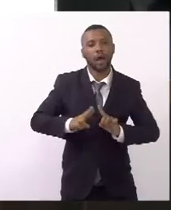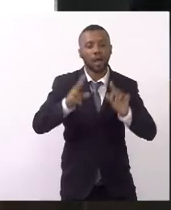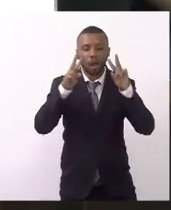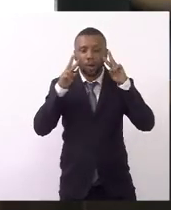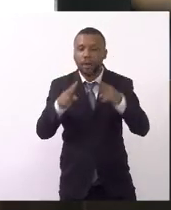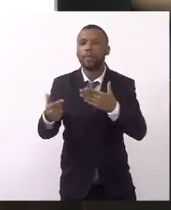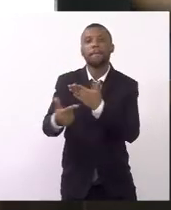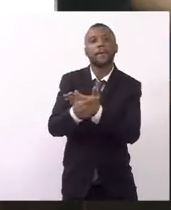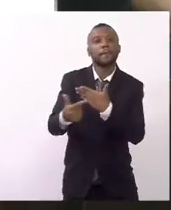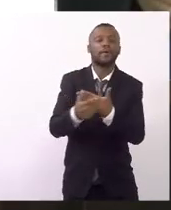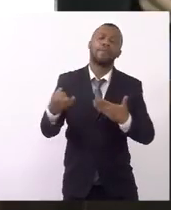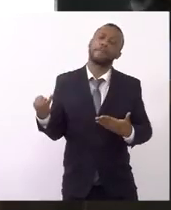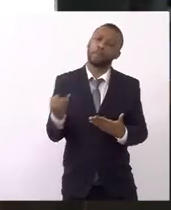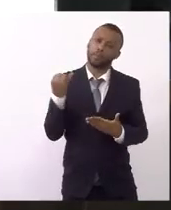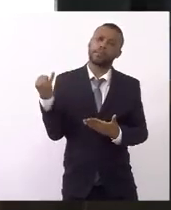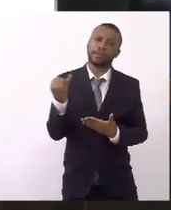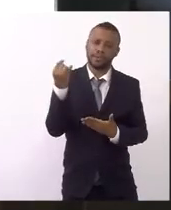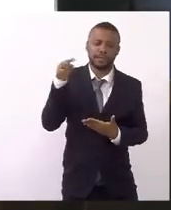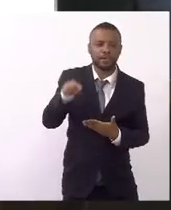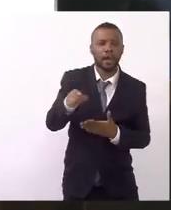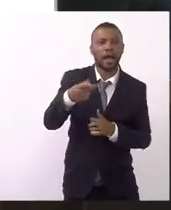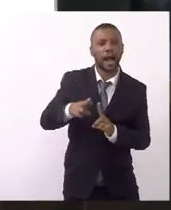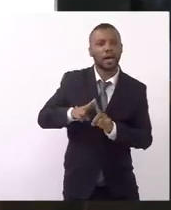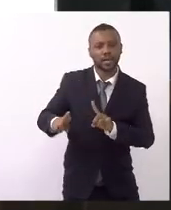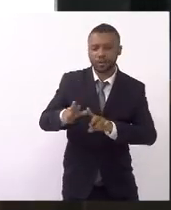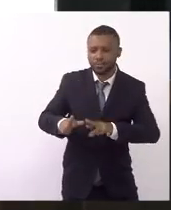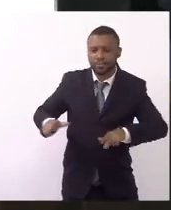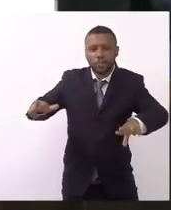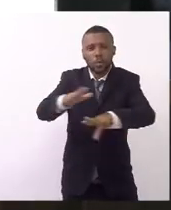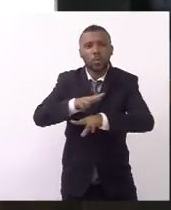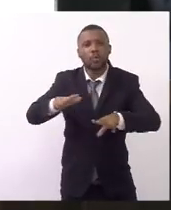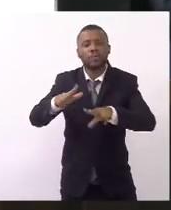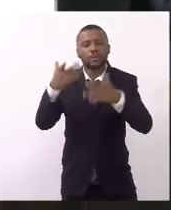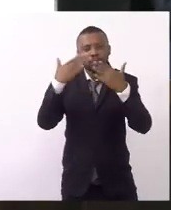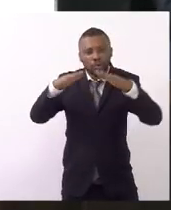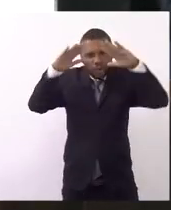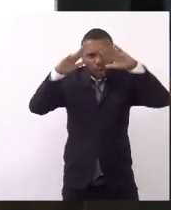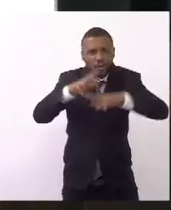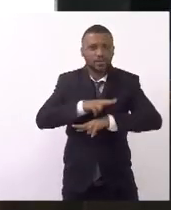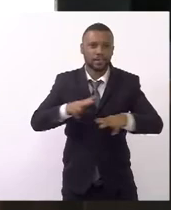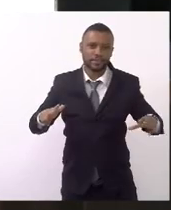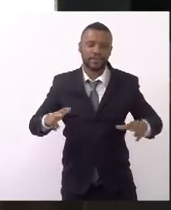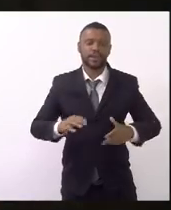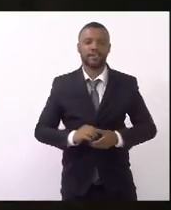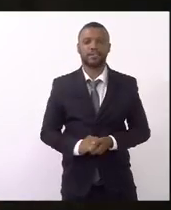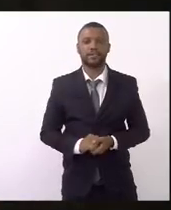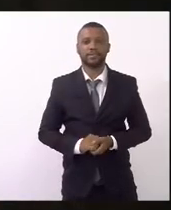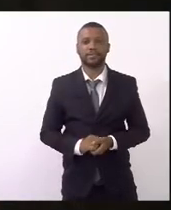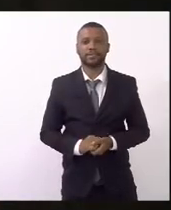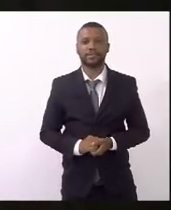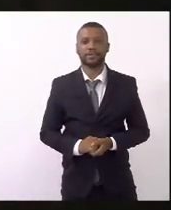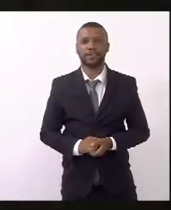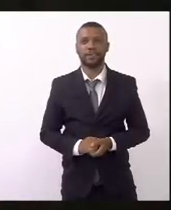tão fundamental as religiões dos Orixás e